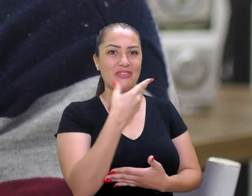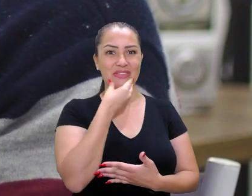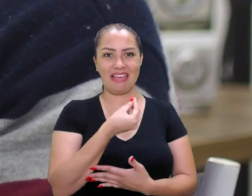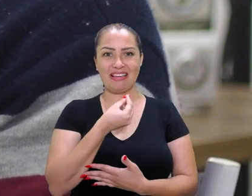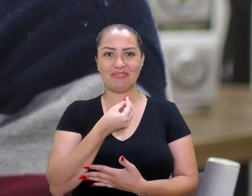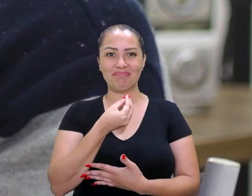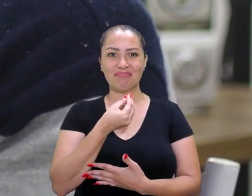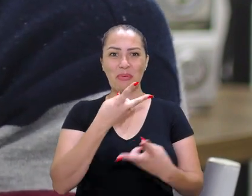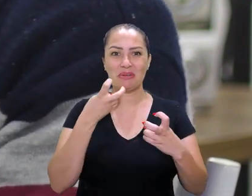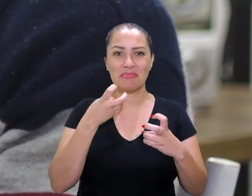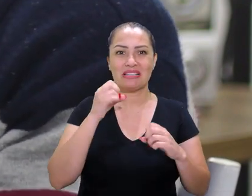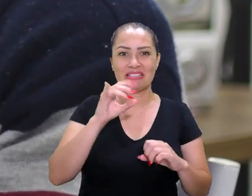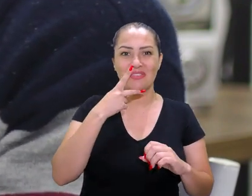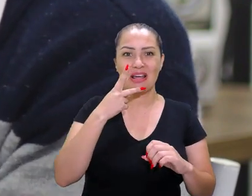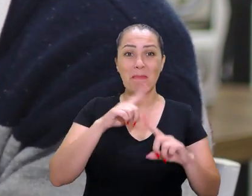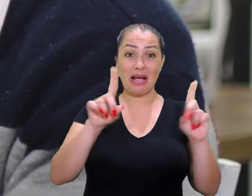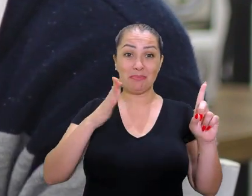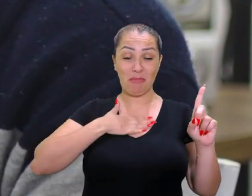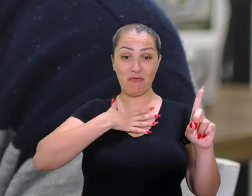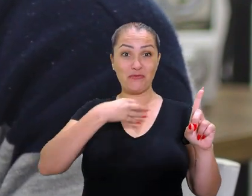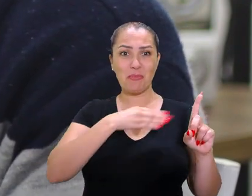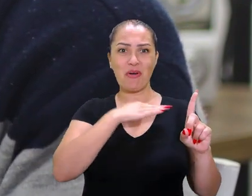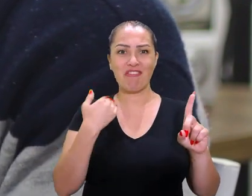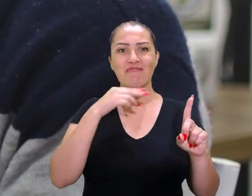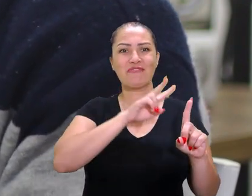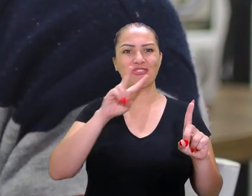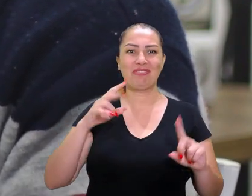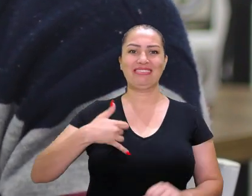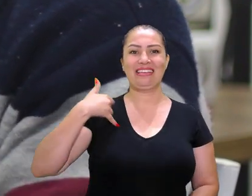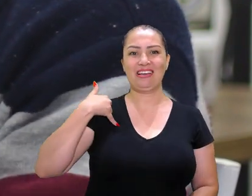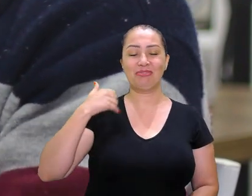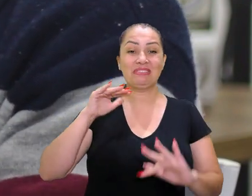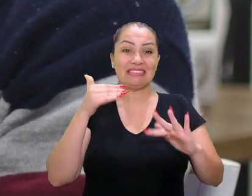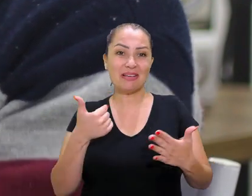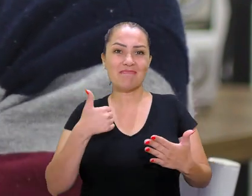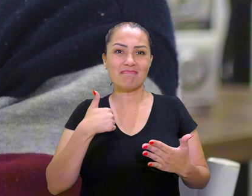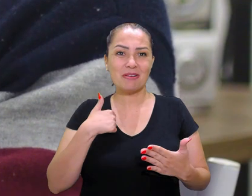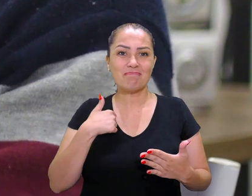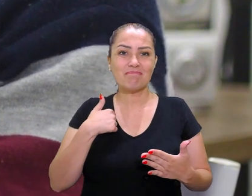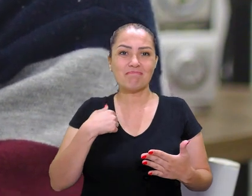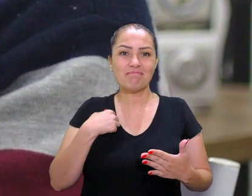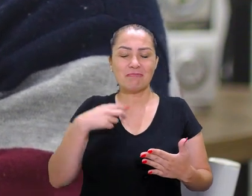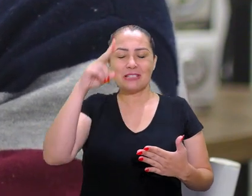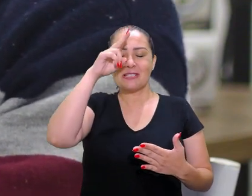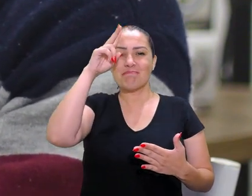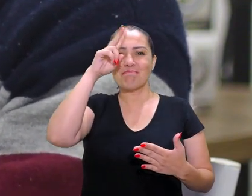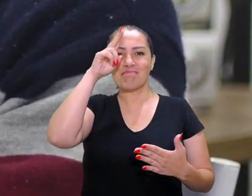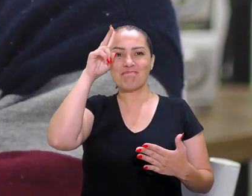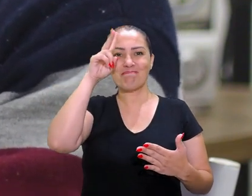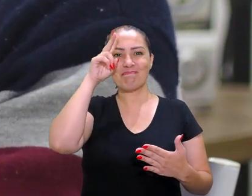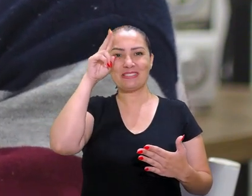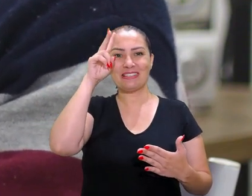falaram. Mas eu perdi meu filho com 22 anos e isso me trouxe uma memória em que nunca, jamais eu pensaria que eu poderia